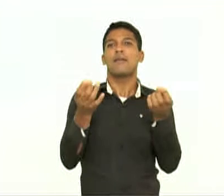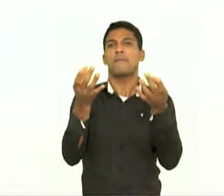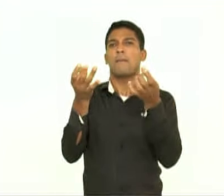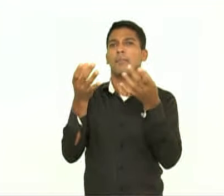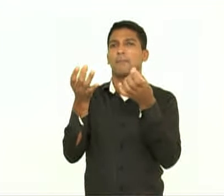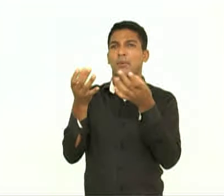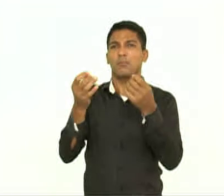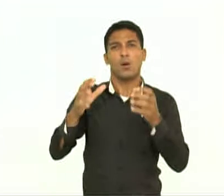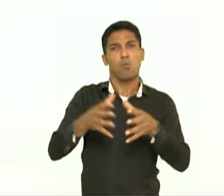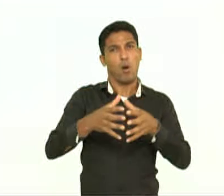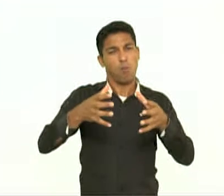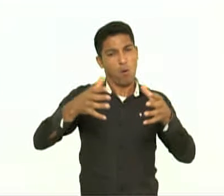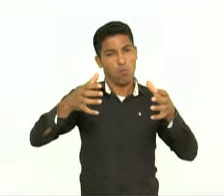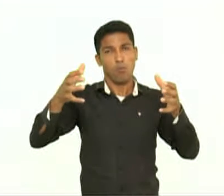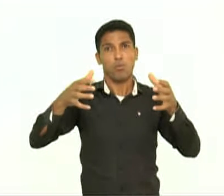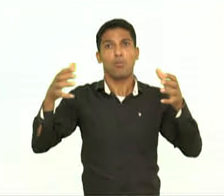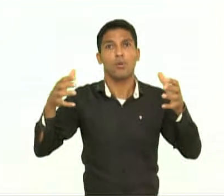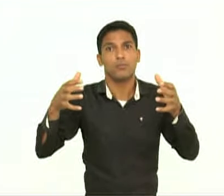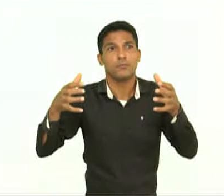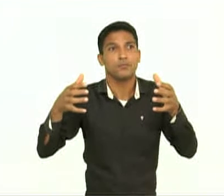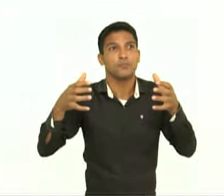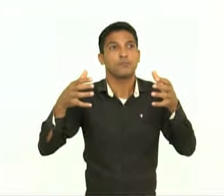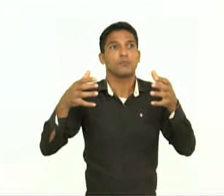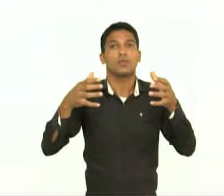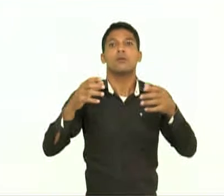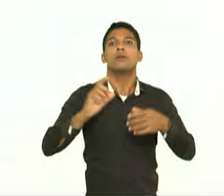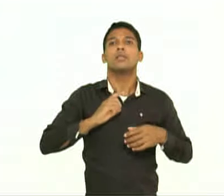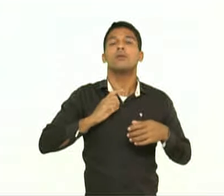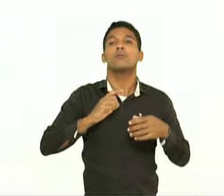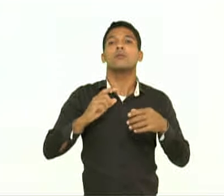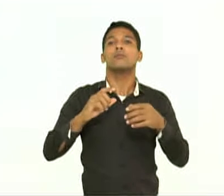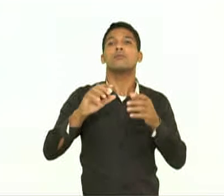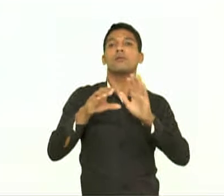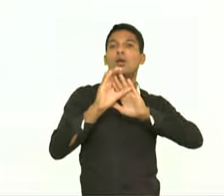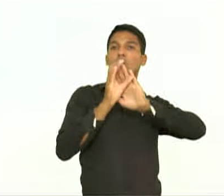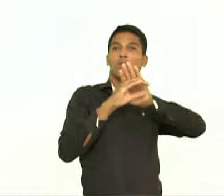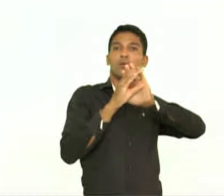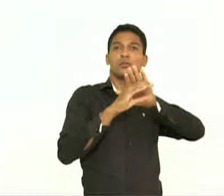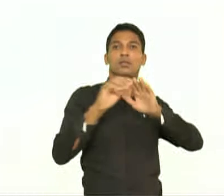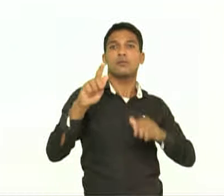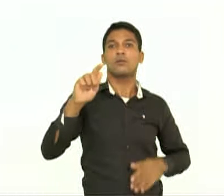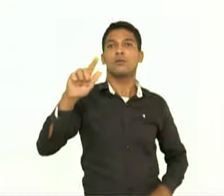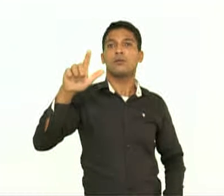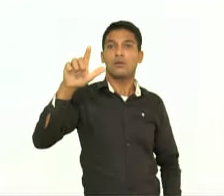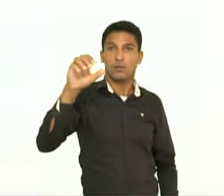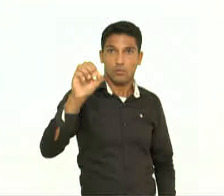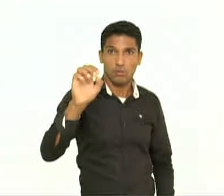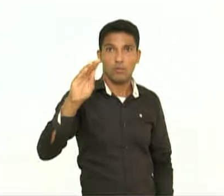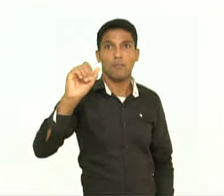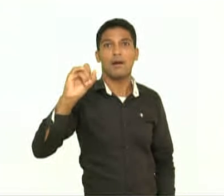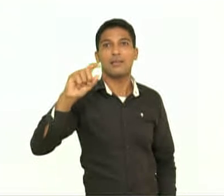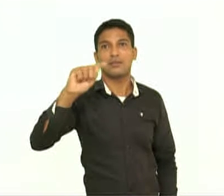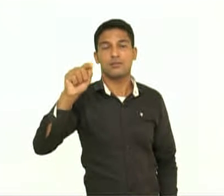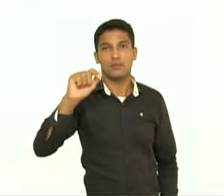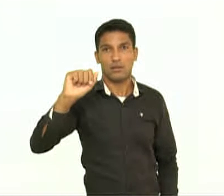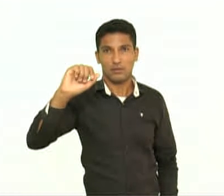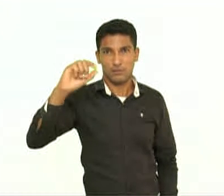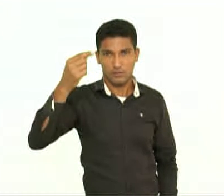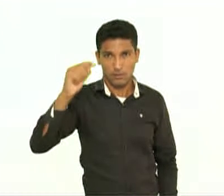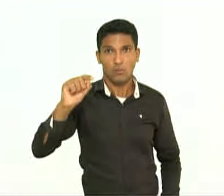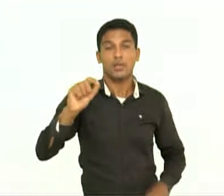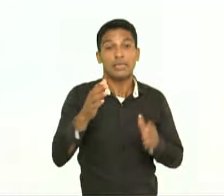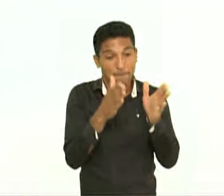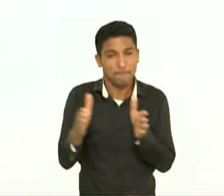citados no texto, vem o conceito de globalização da produção. A que se refere esse